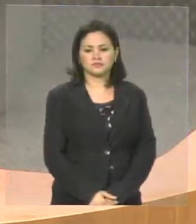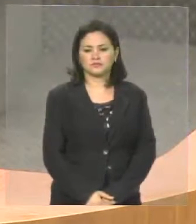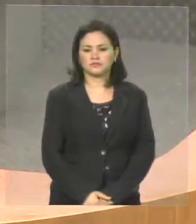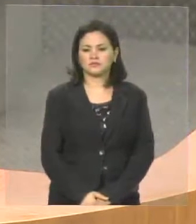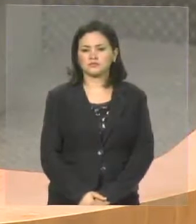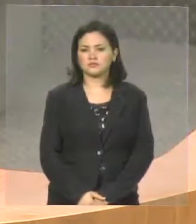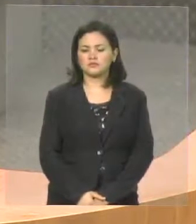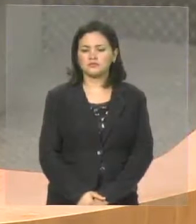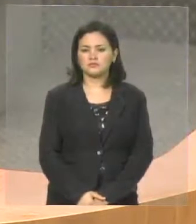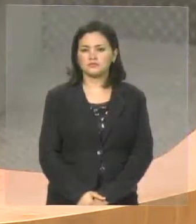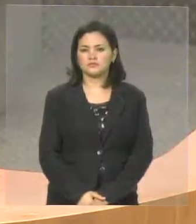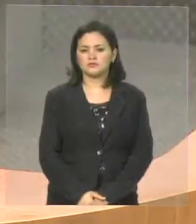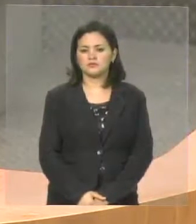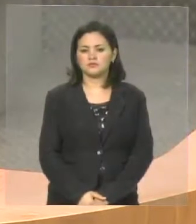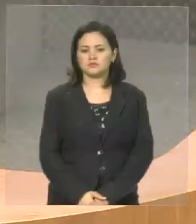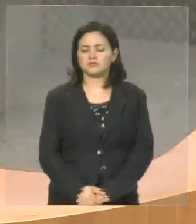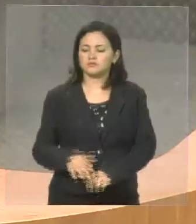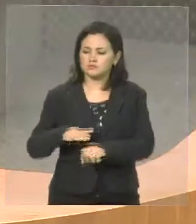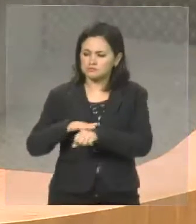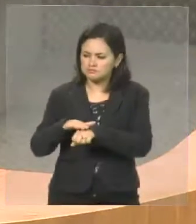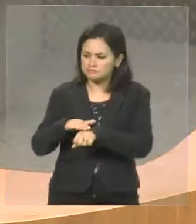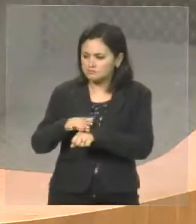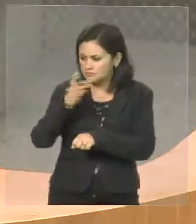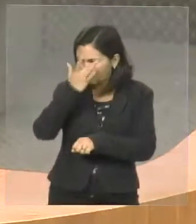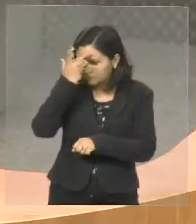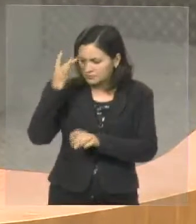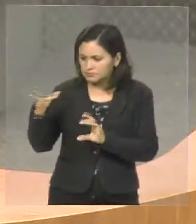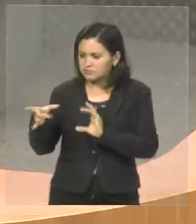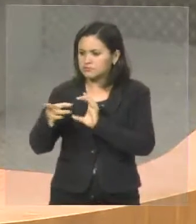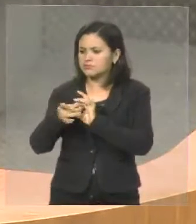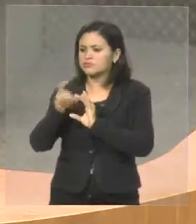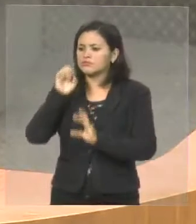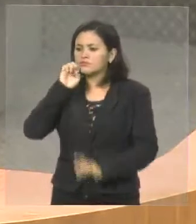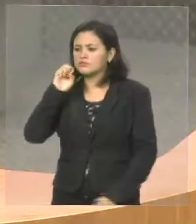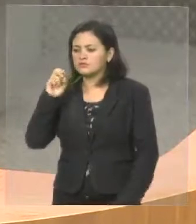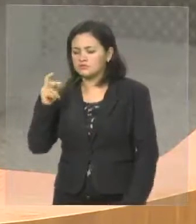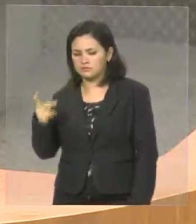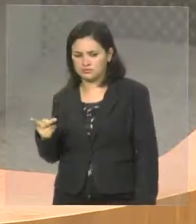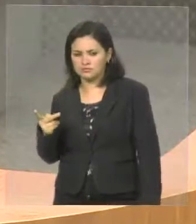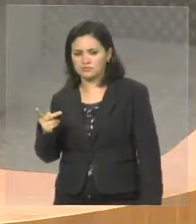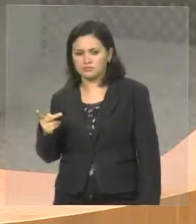Holanda. Ouvi para que eu pudesse ter o meu posicionamento